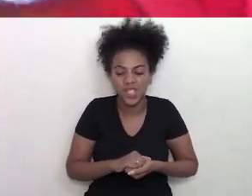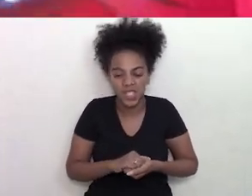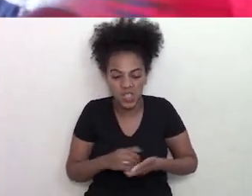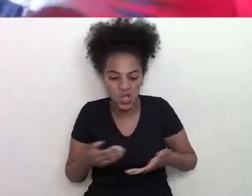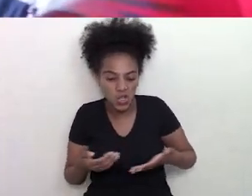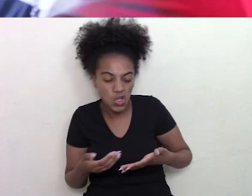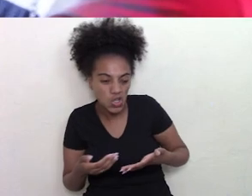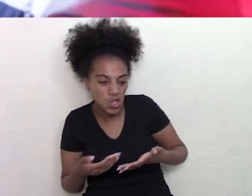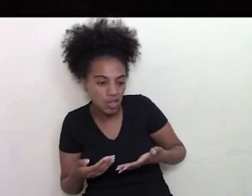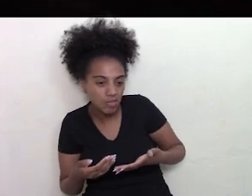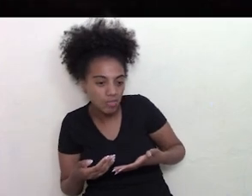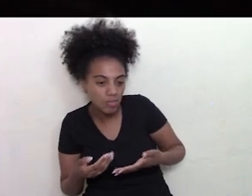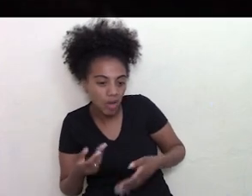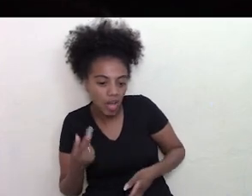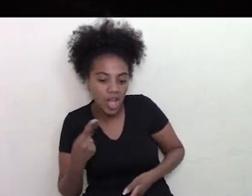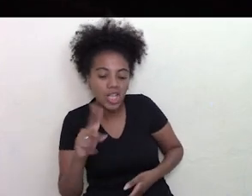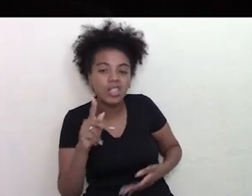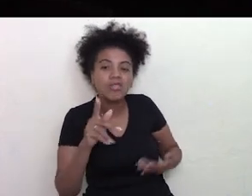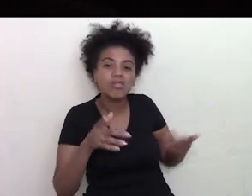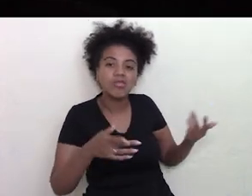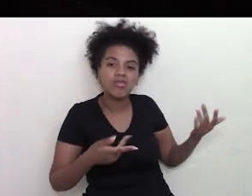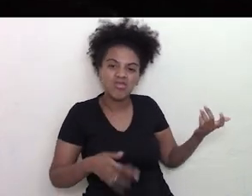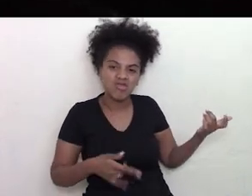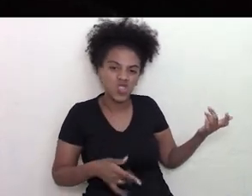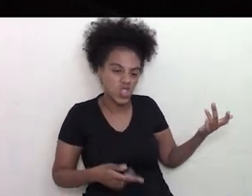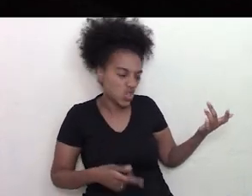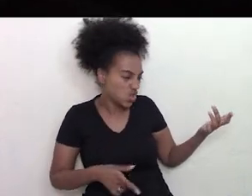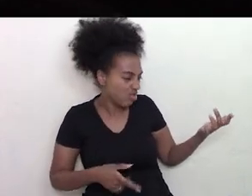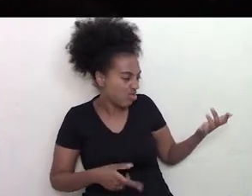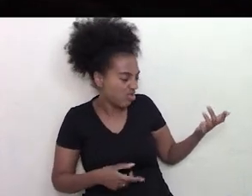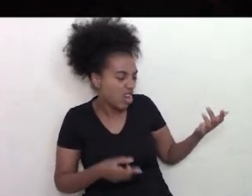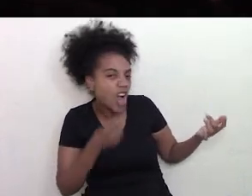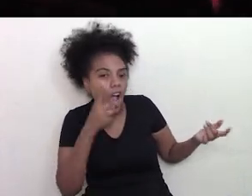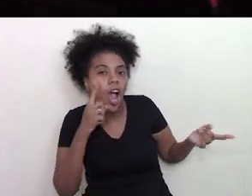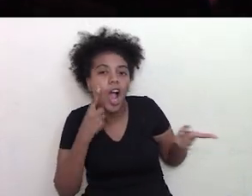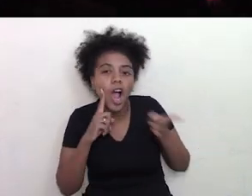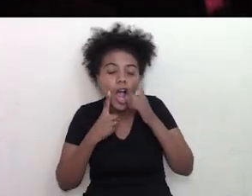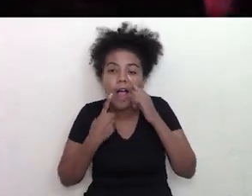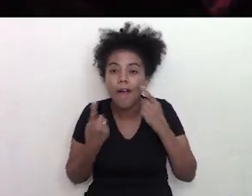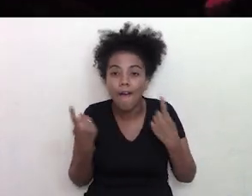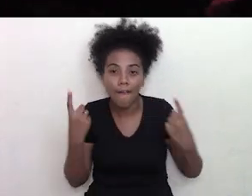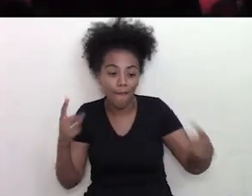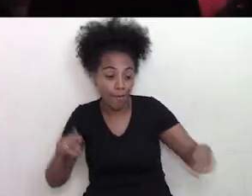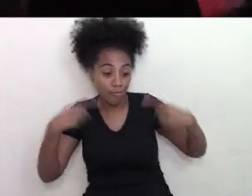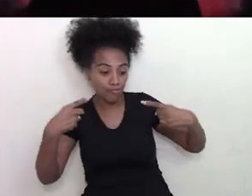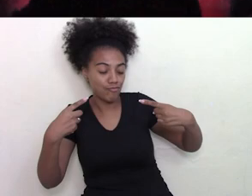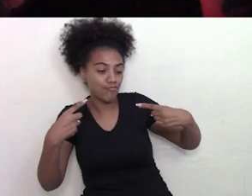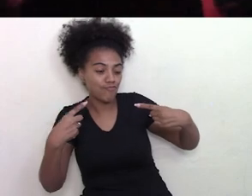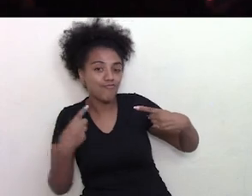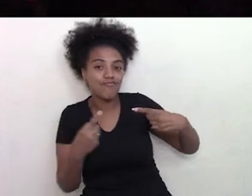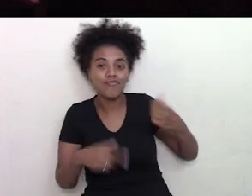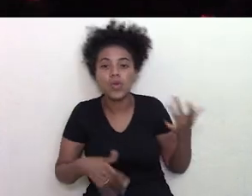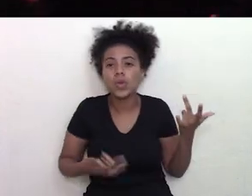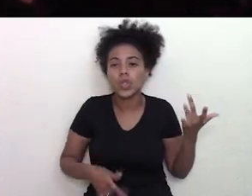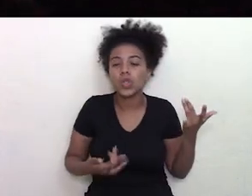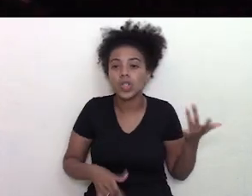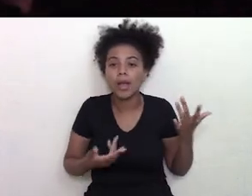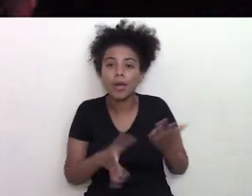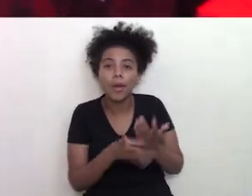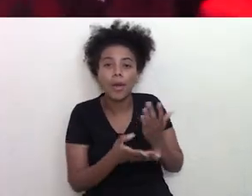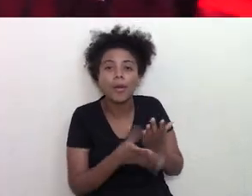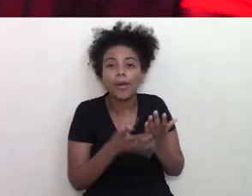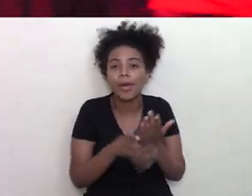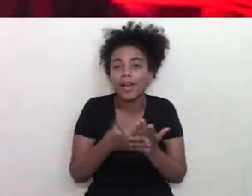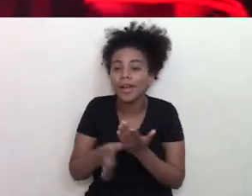Mandei meu cavalo chorar. Se você aceitar o desafio, eu vou vou tocar um samba pra